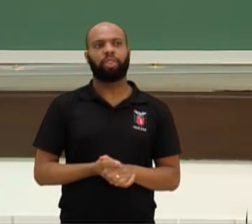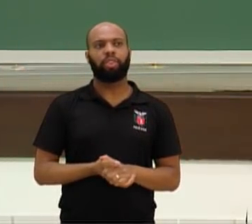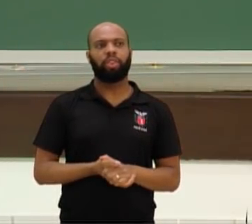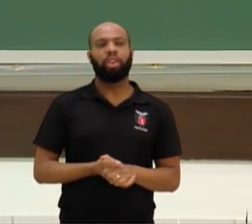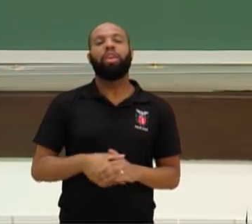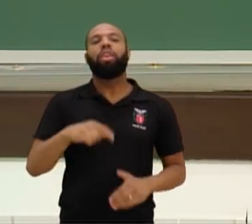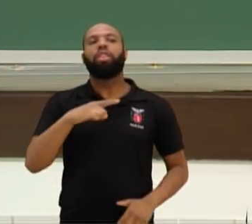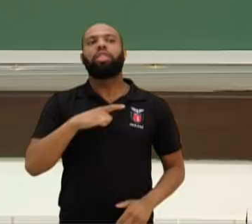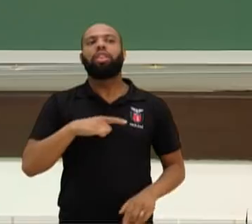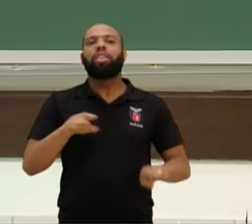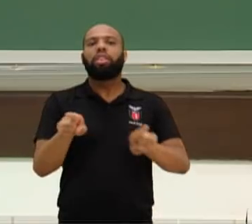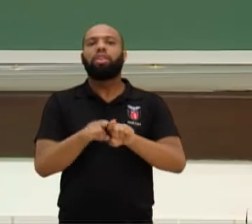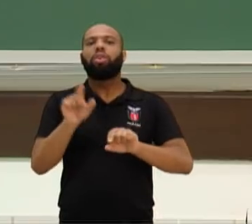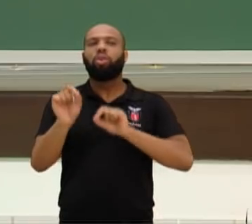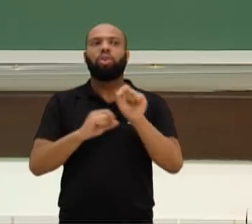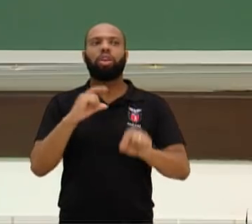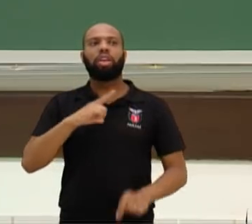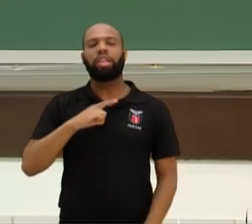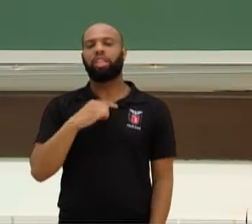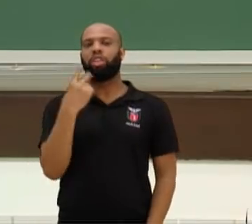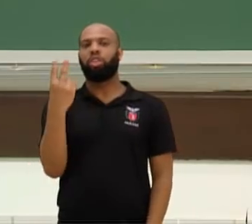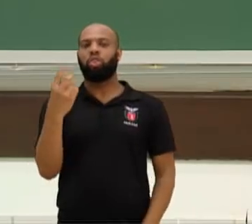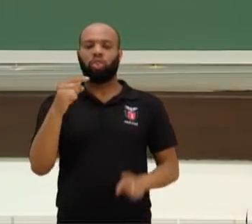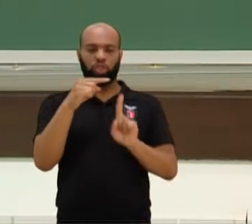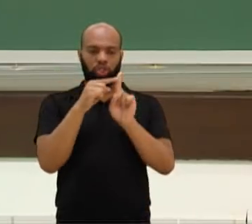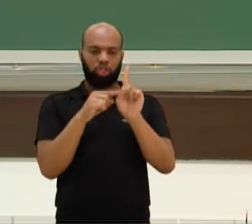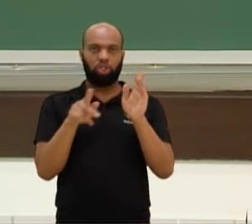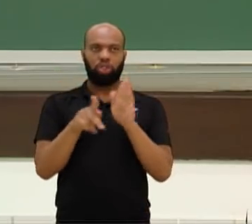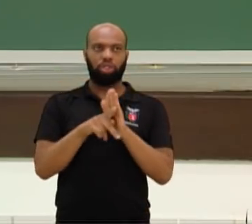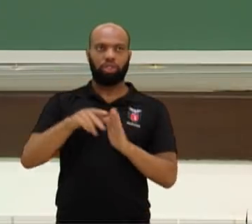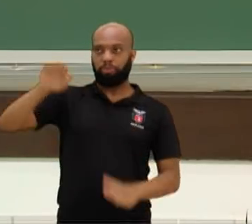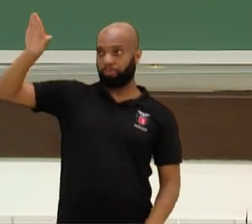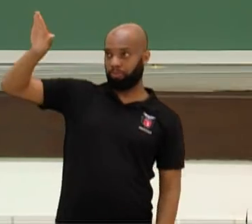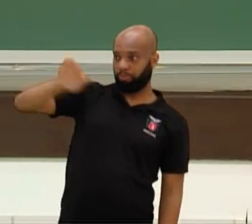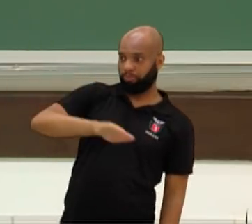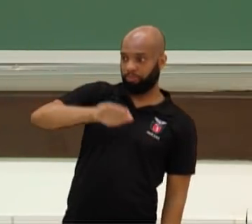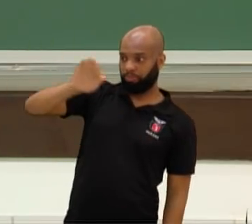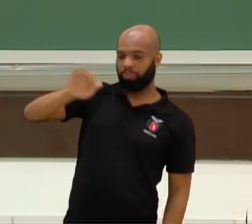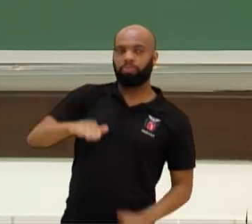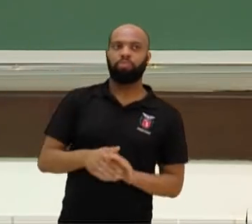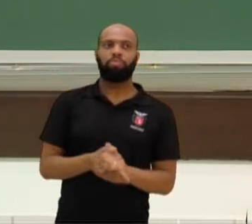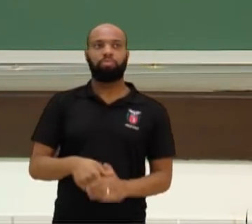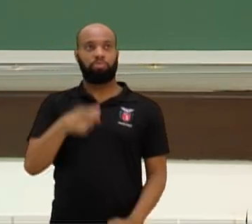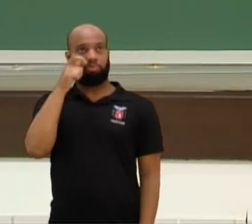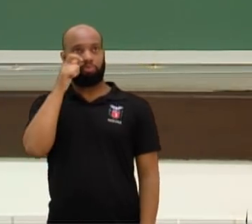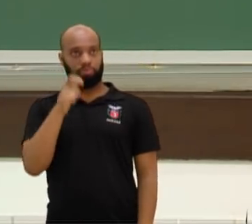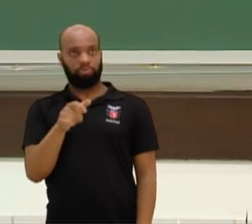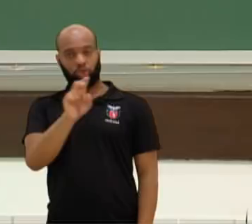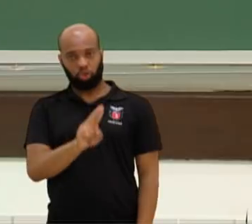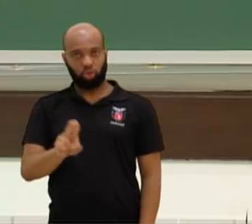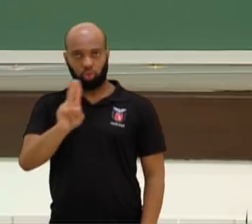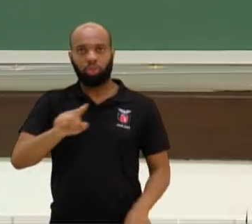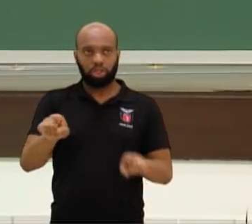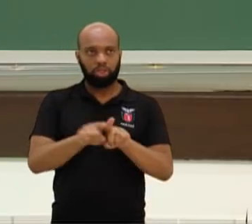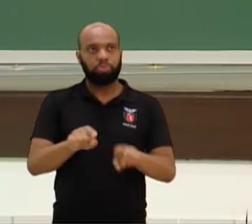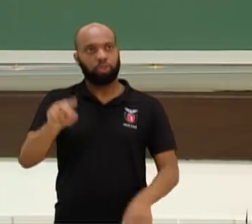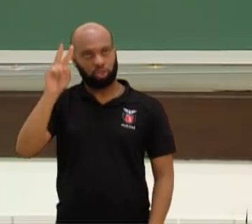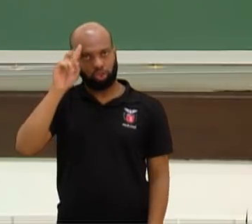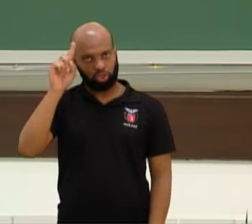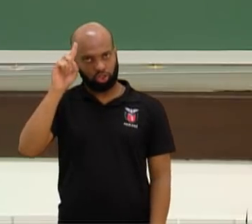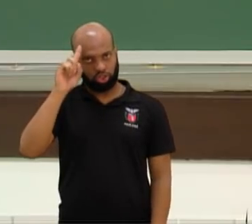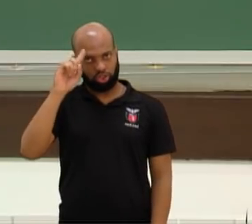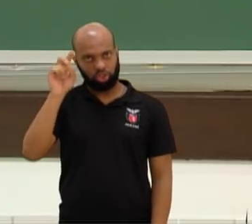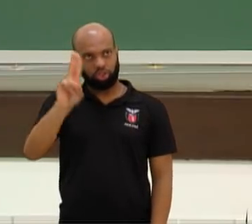Bom, nós temos ainda dois tipos de plano inclinado, muito interessantes e utilizados no nosso dia a